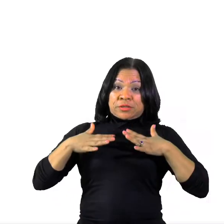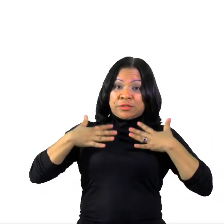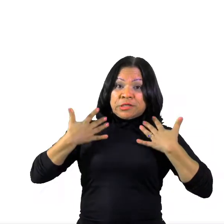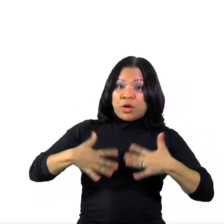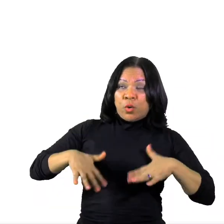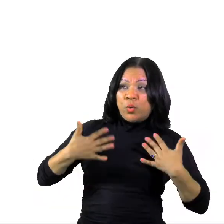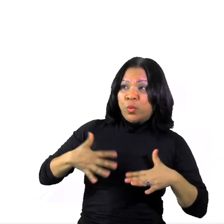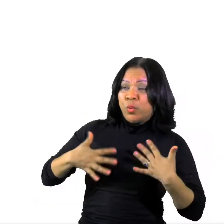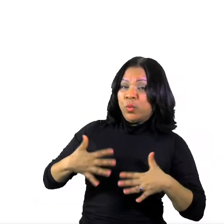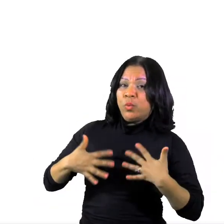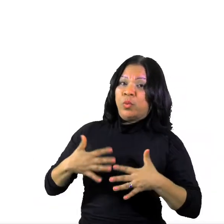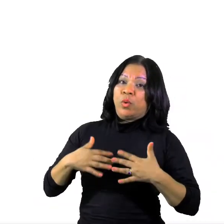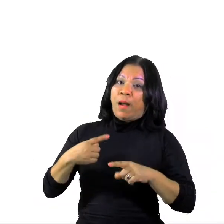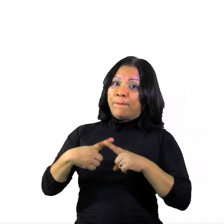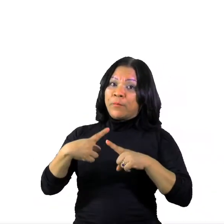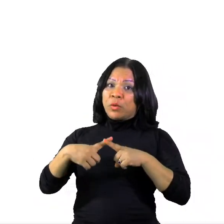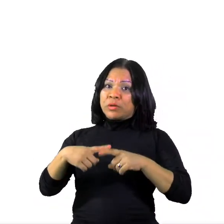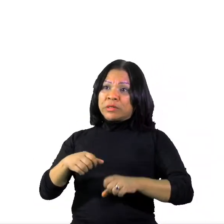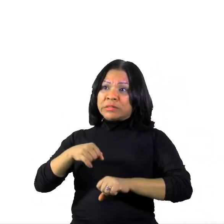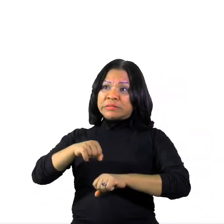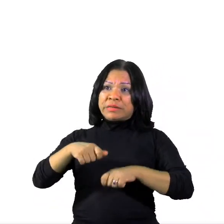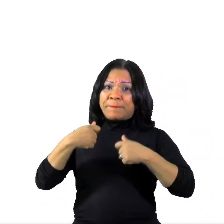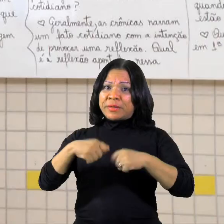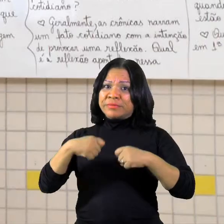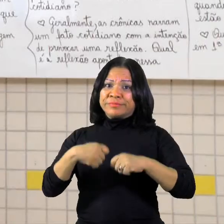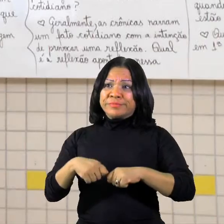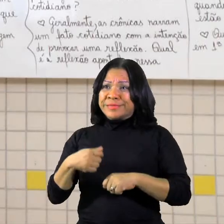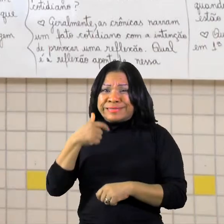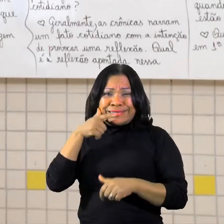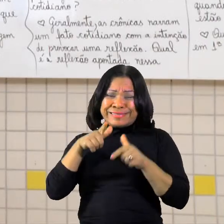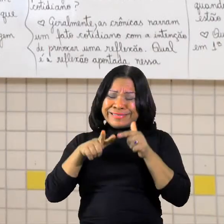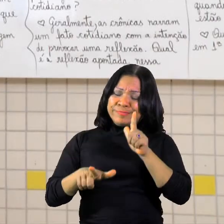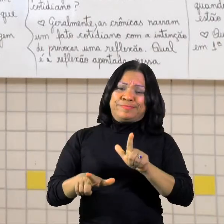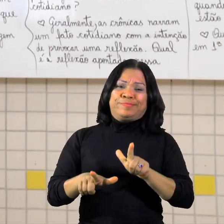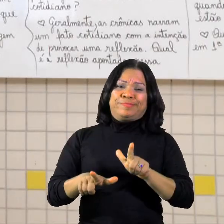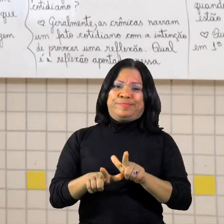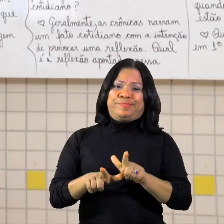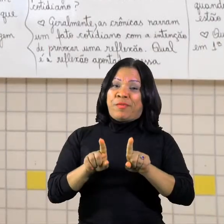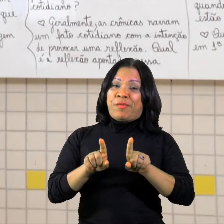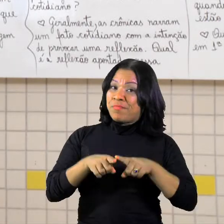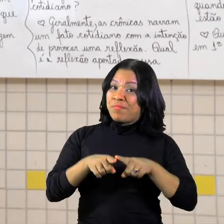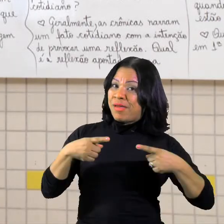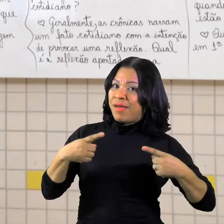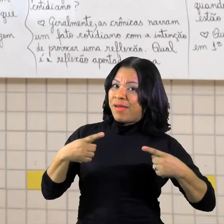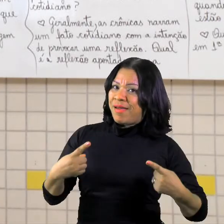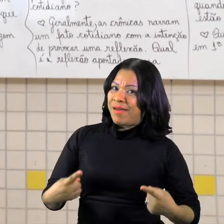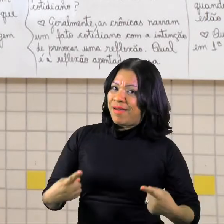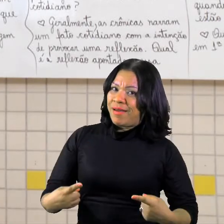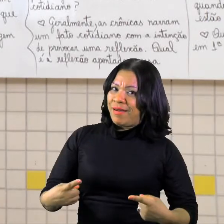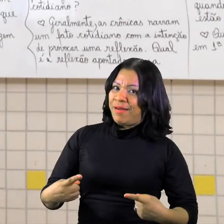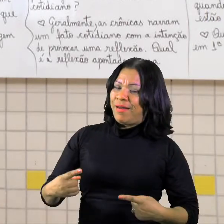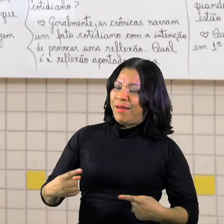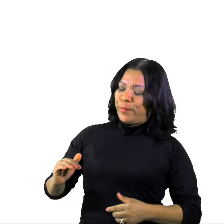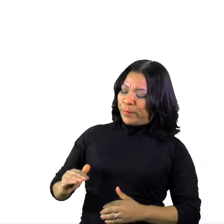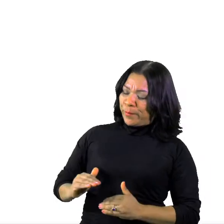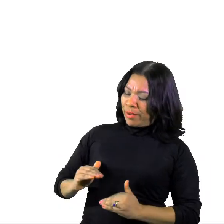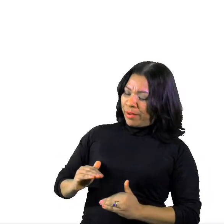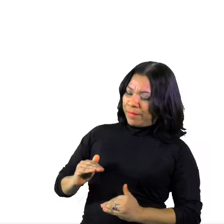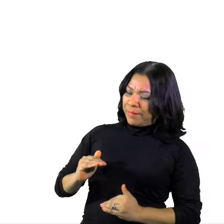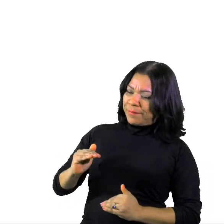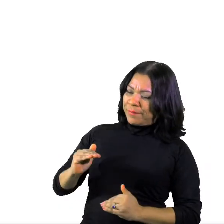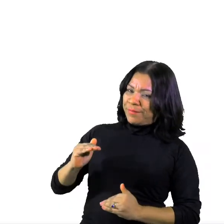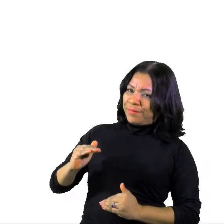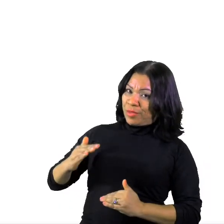precisava não conseguíamos fazer o que nos pediam. No entanto, quando íamos crescendo,